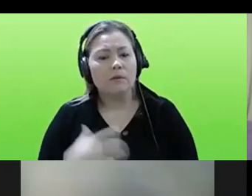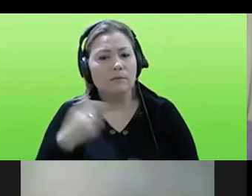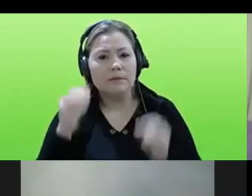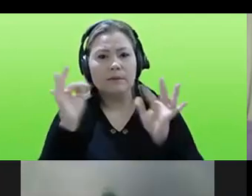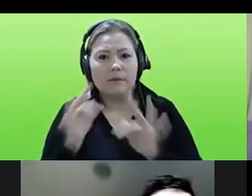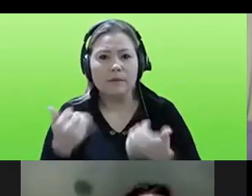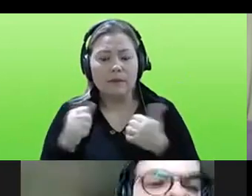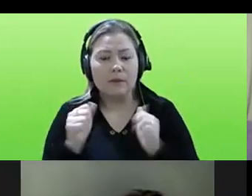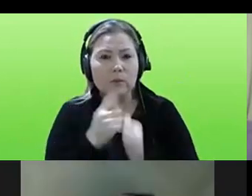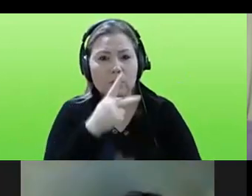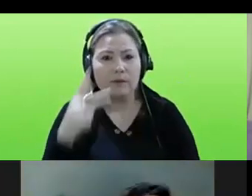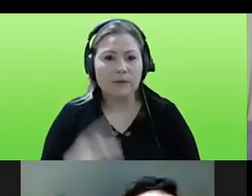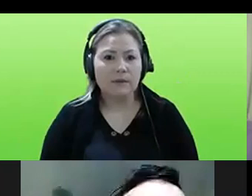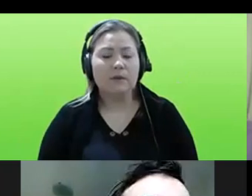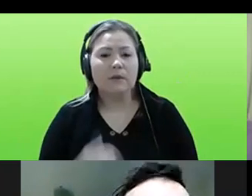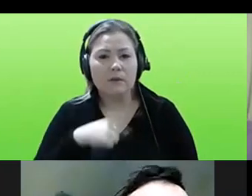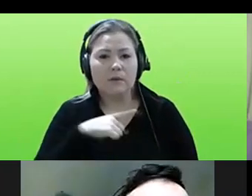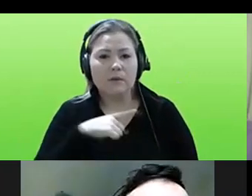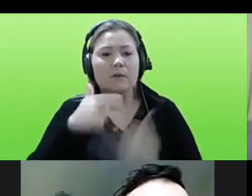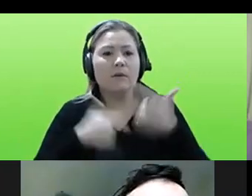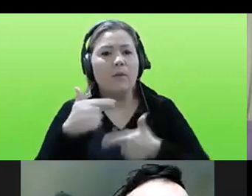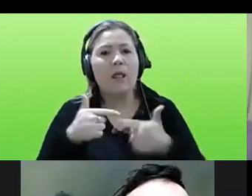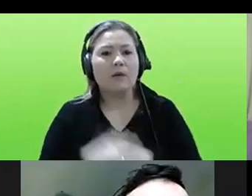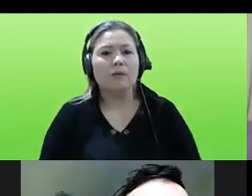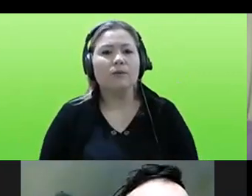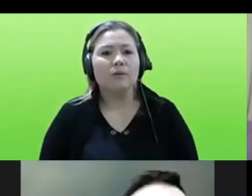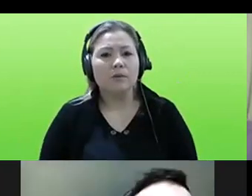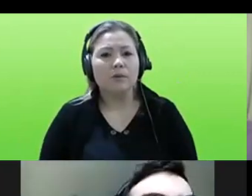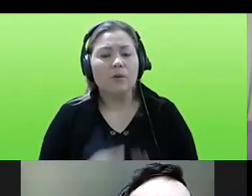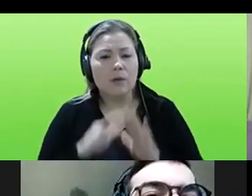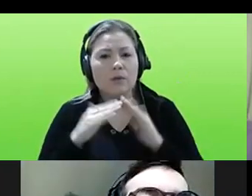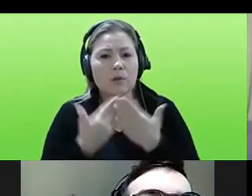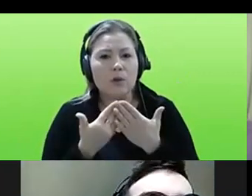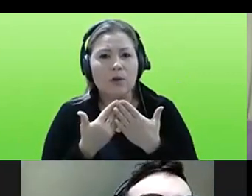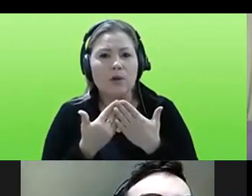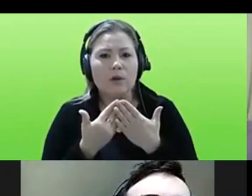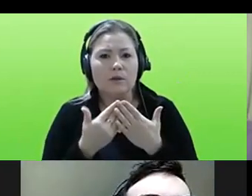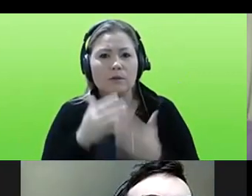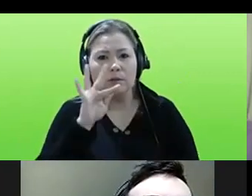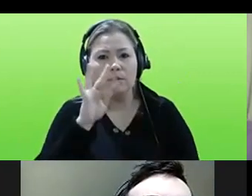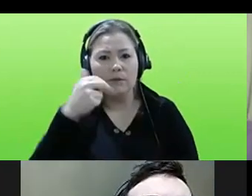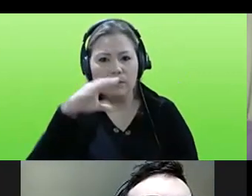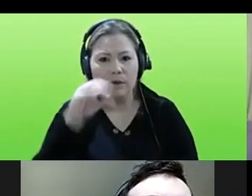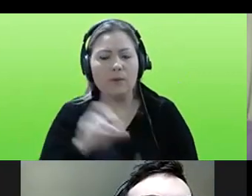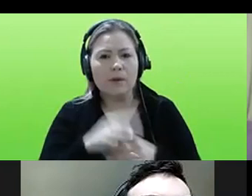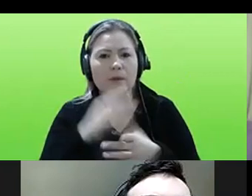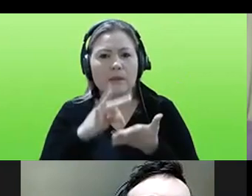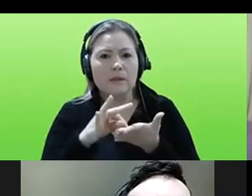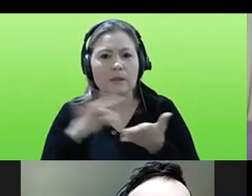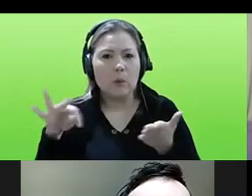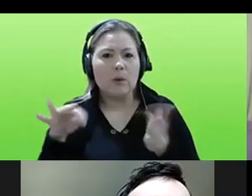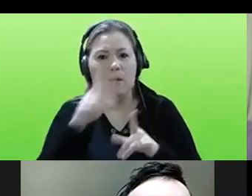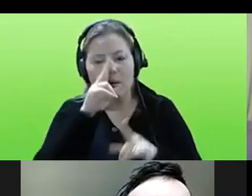com vocês. Tenho trabalhado com a escola de Frankfurt, a teoria crítica, há bastante